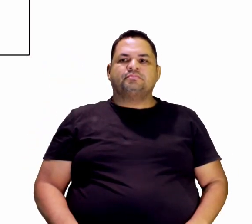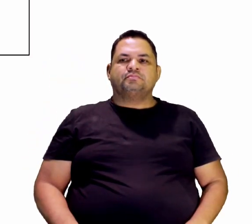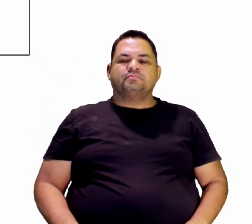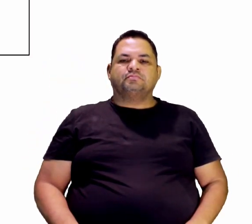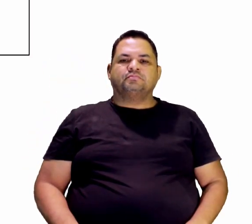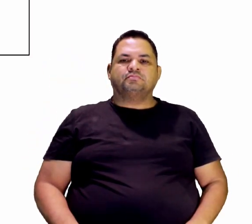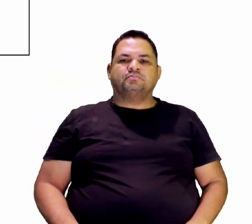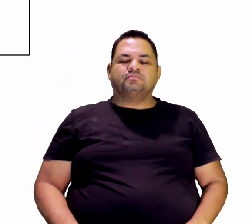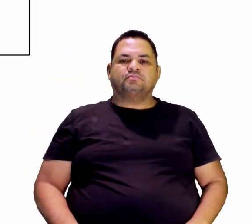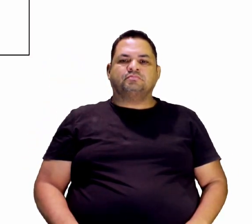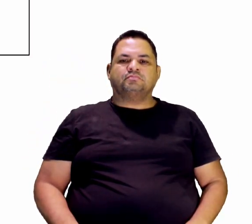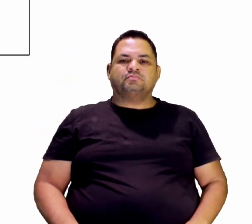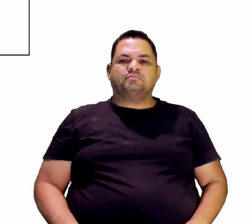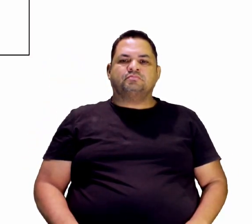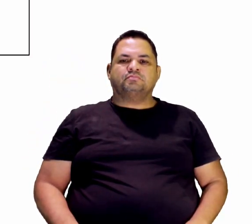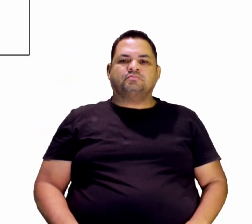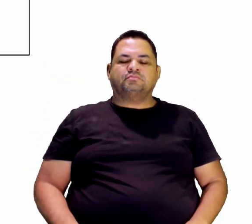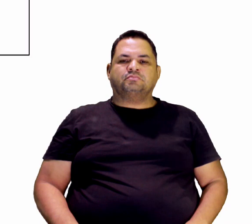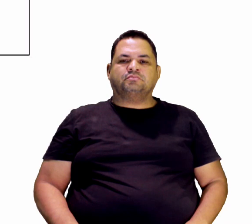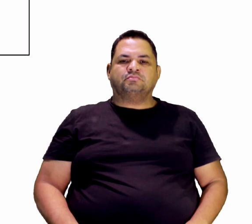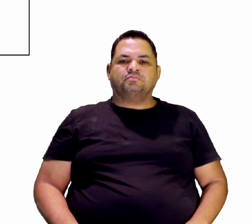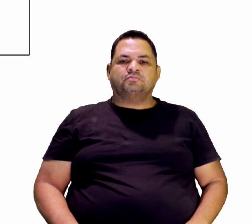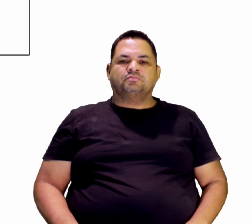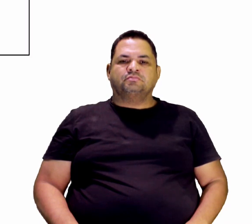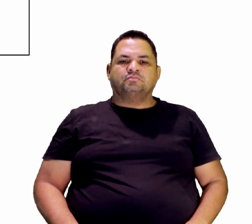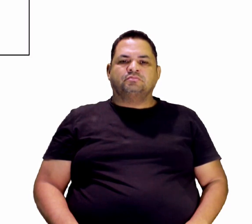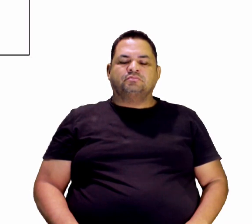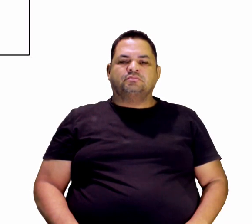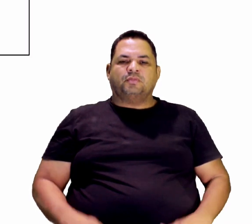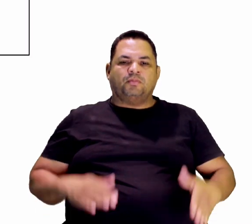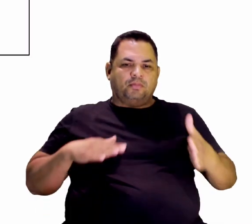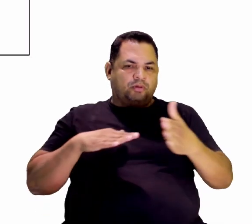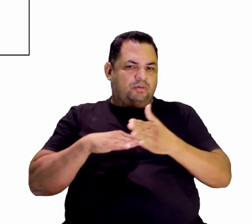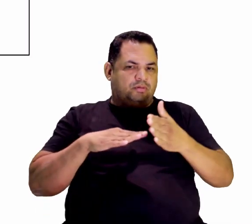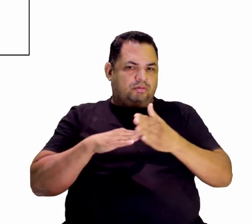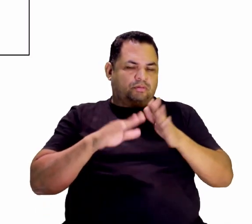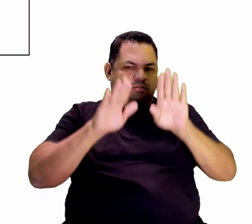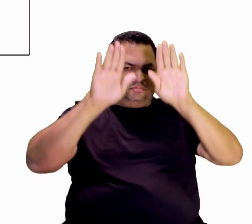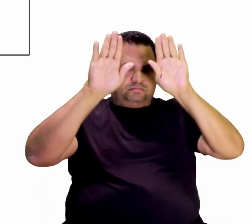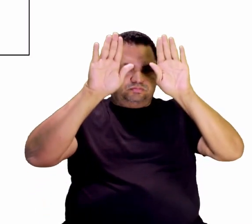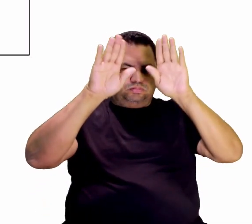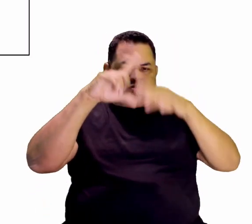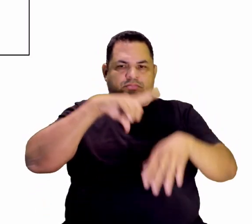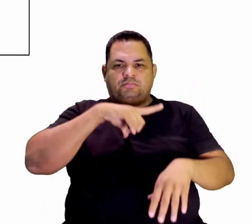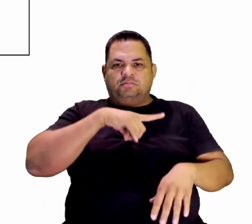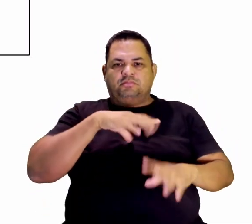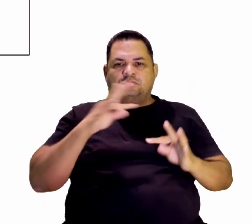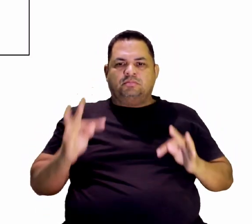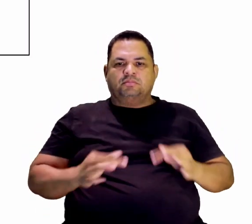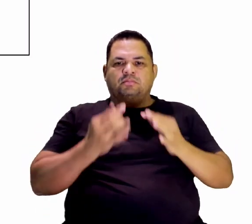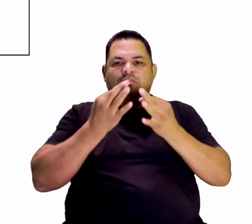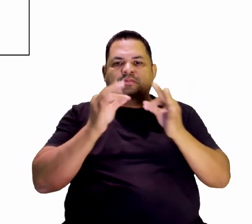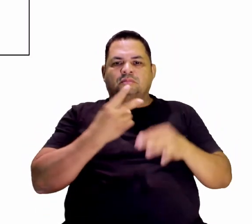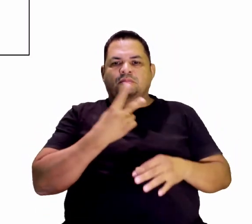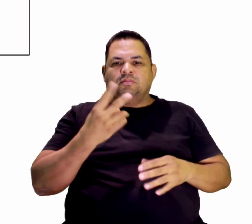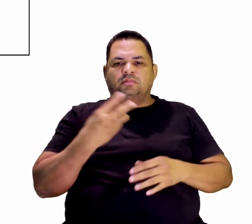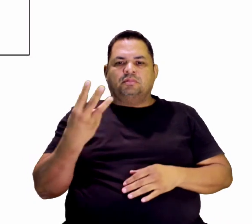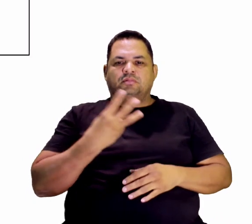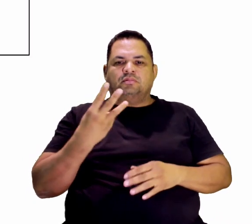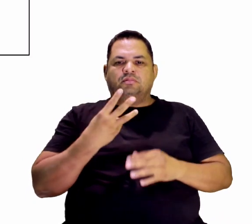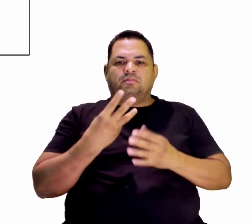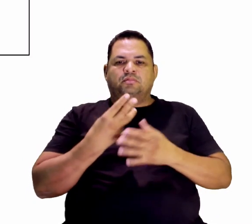por cima, né? Que vai uma distância maior, um impacto maior. Tem aqui também essas recepções,